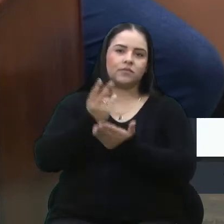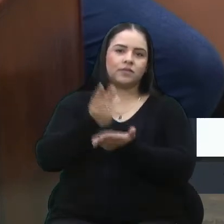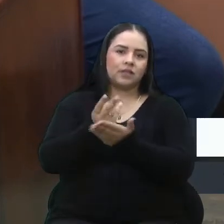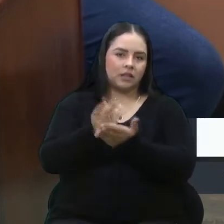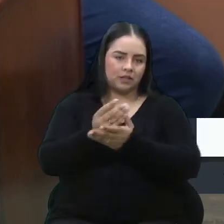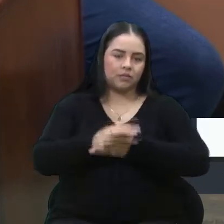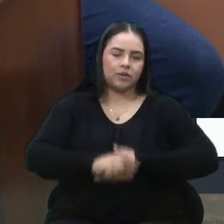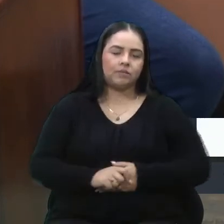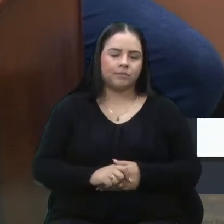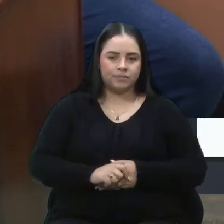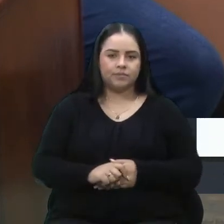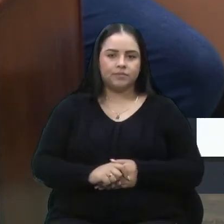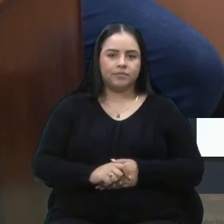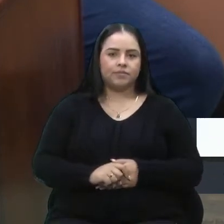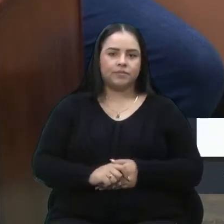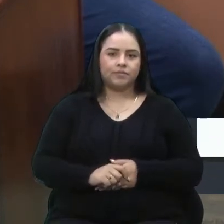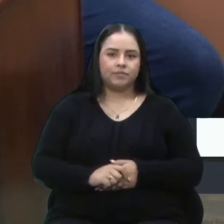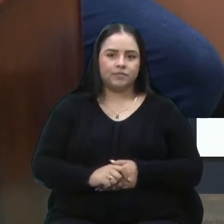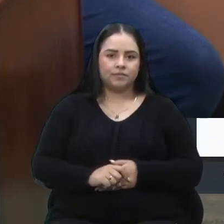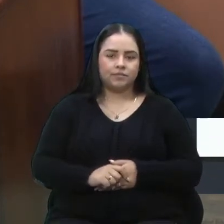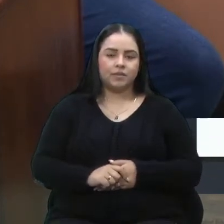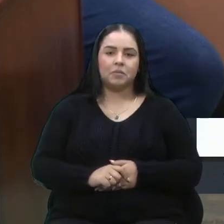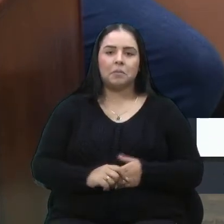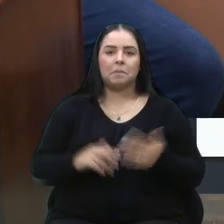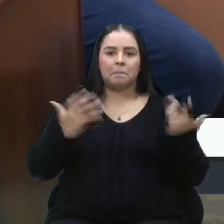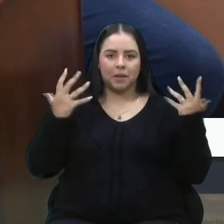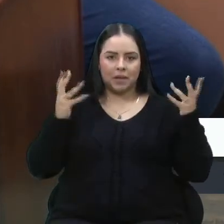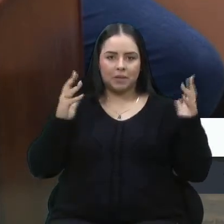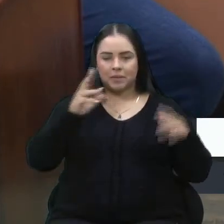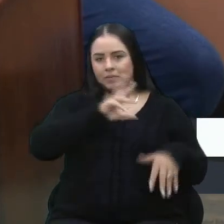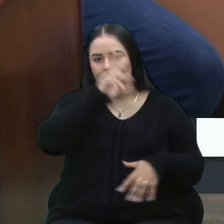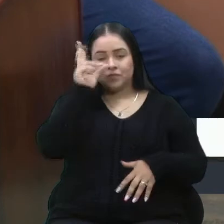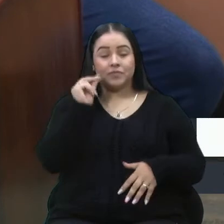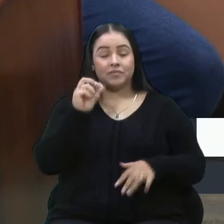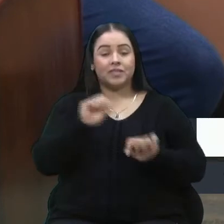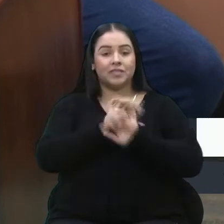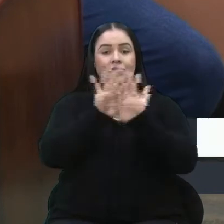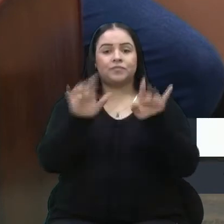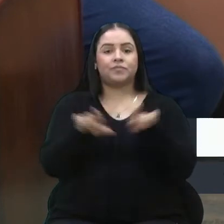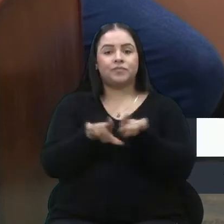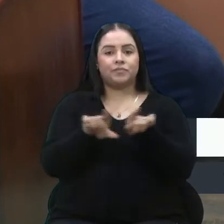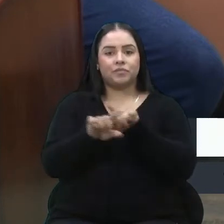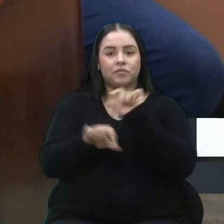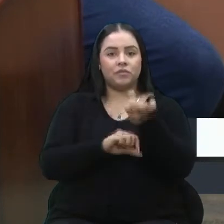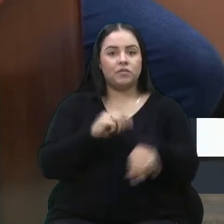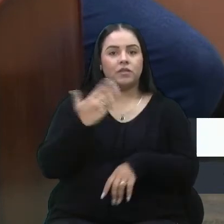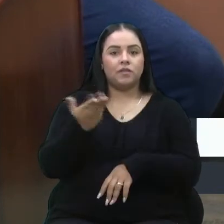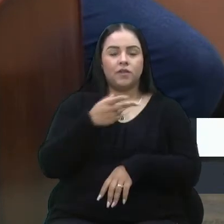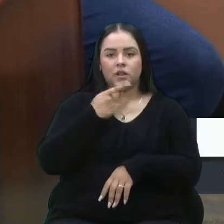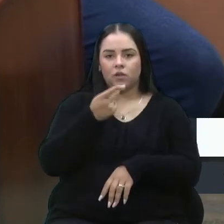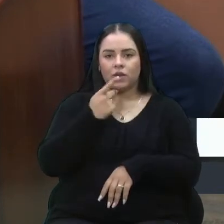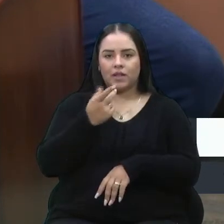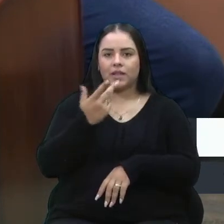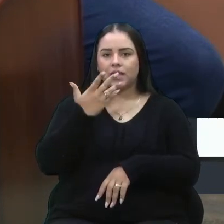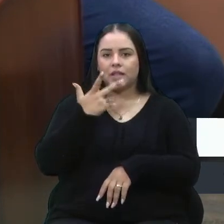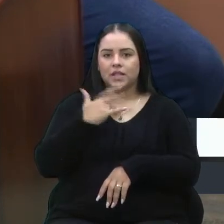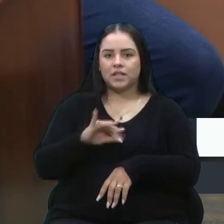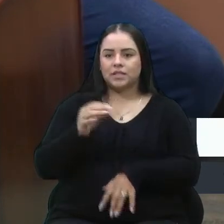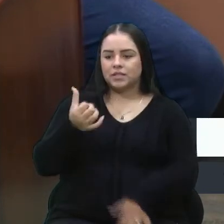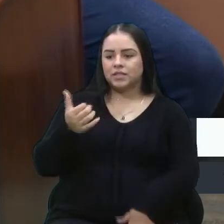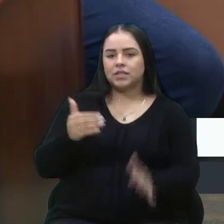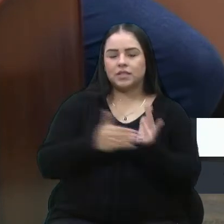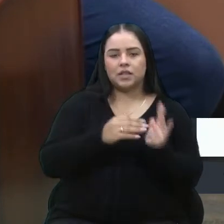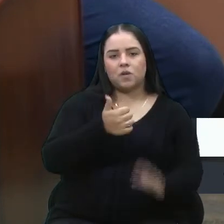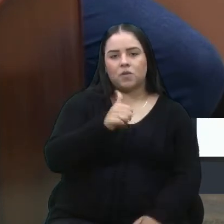rotineiramente Então parabéns ao prefeito e deixar aquela aquele de choro Colocou também então as crianças de 6